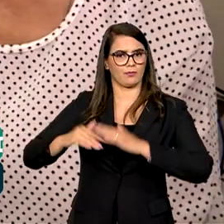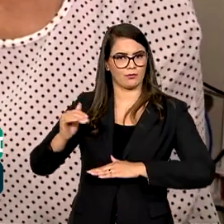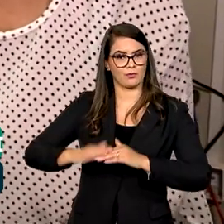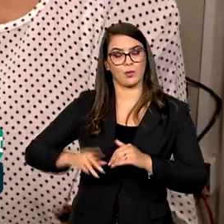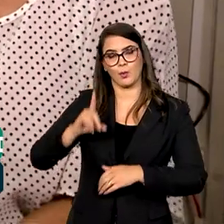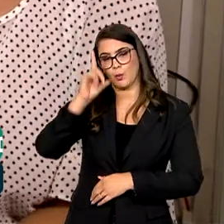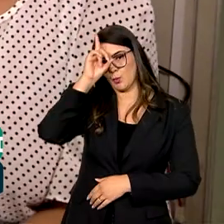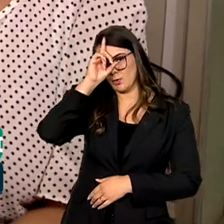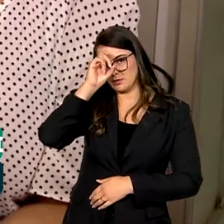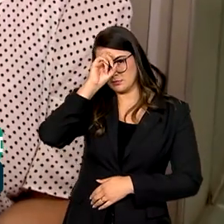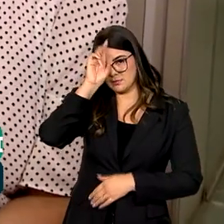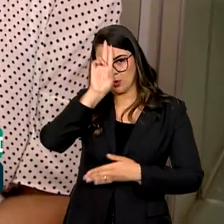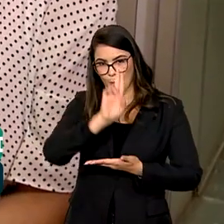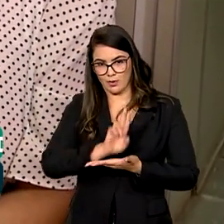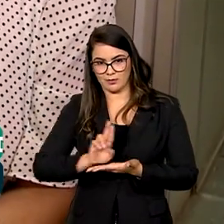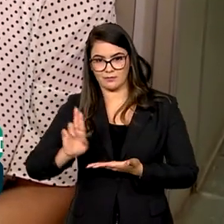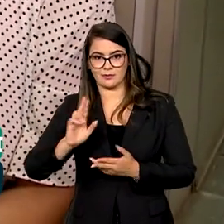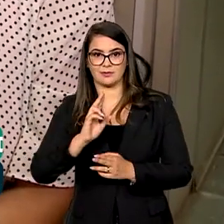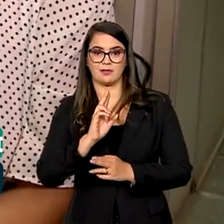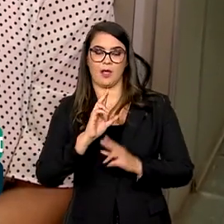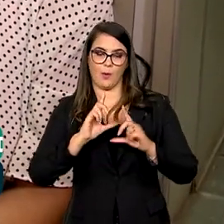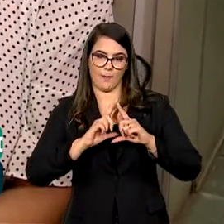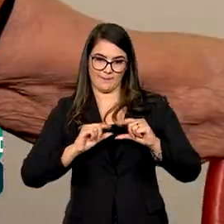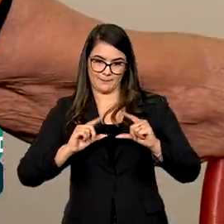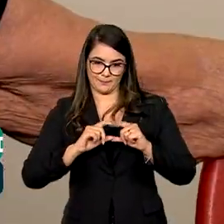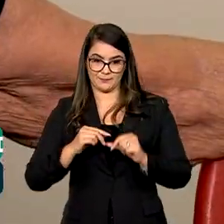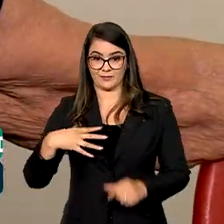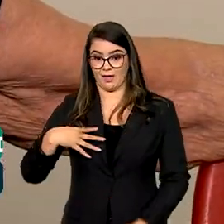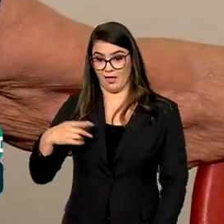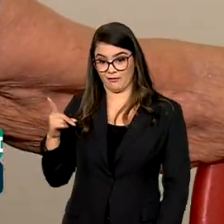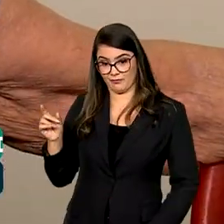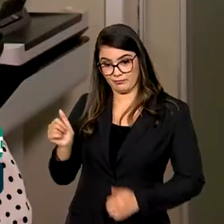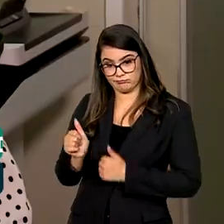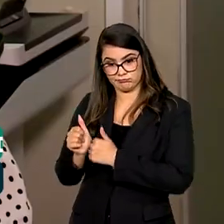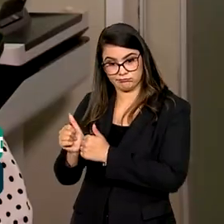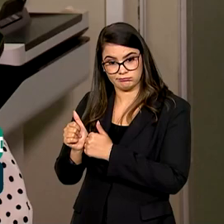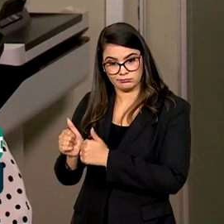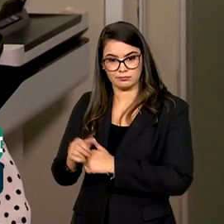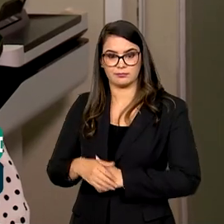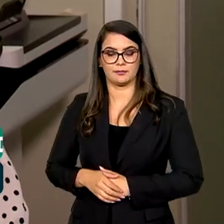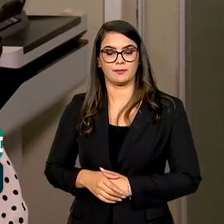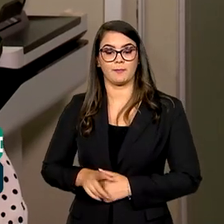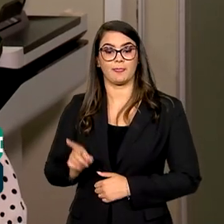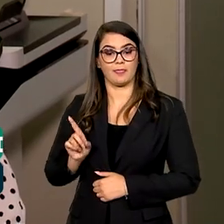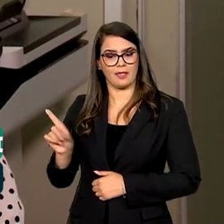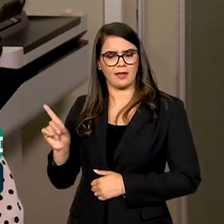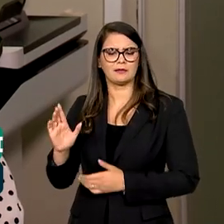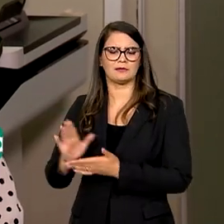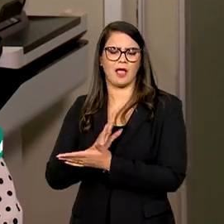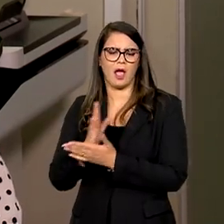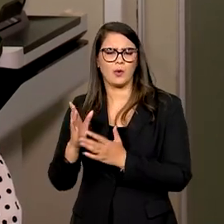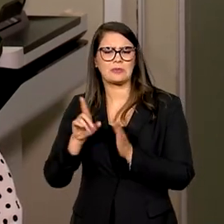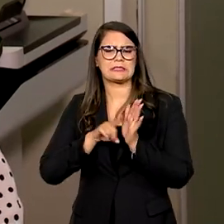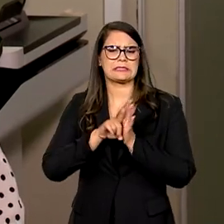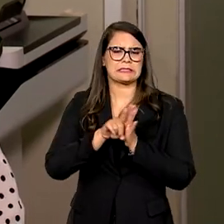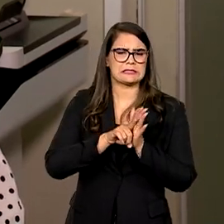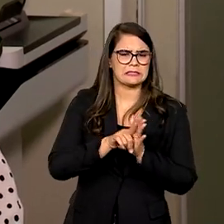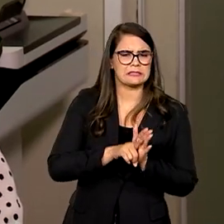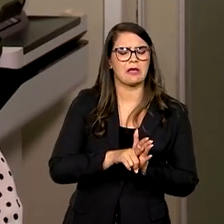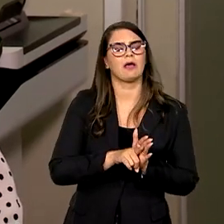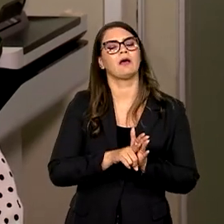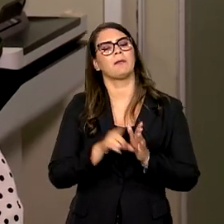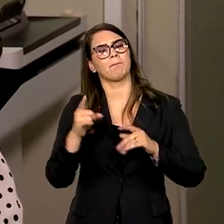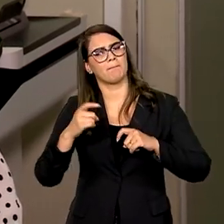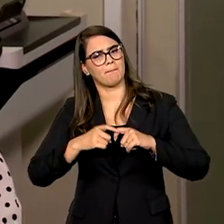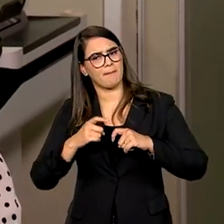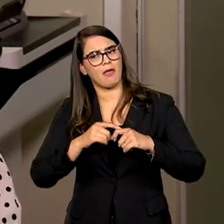Hospital Universitário de Brasília. A filha Mara a acompanha. Ela está com alguns exames